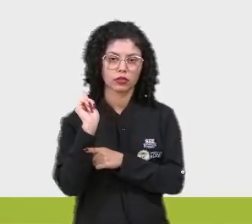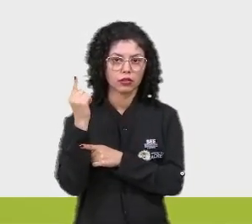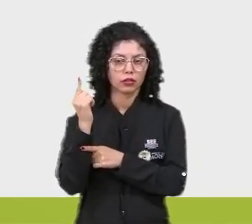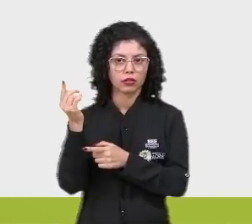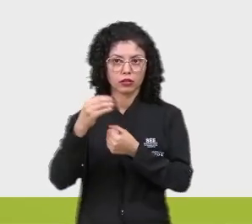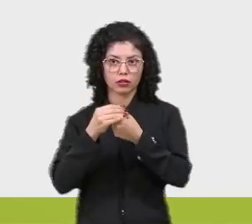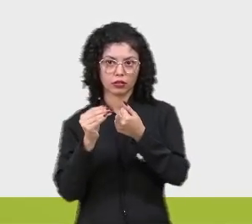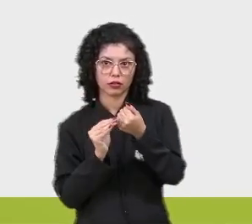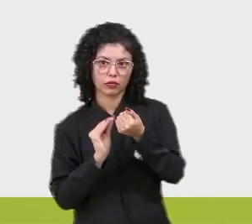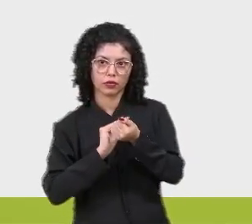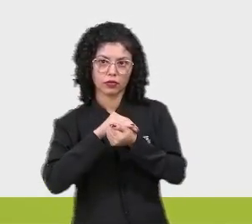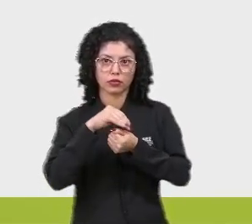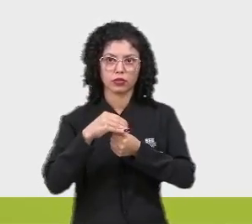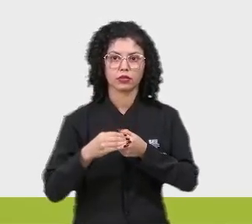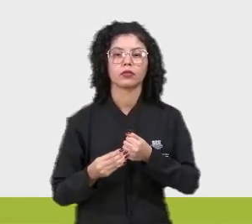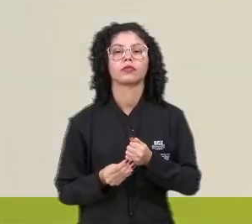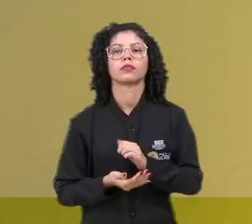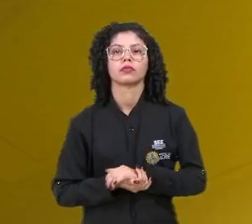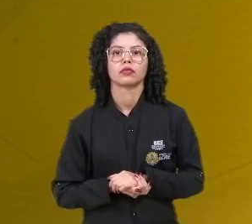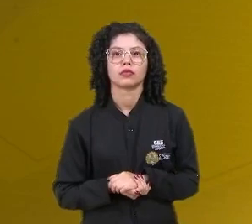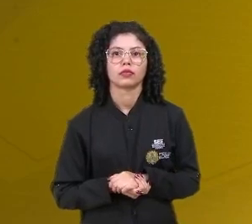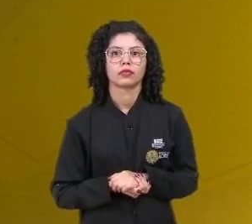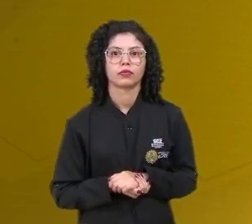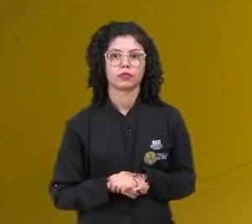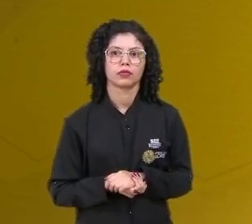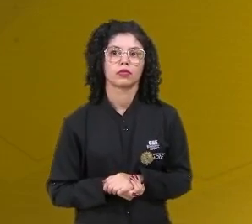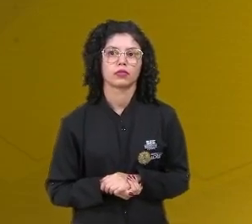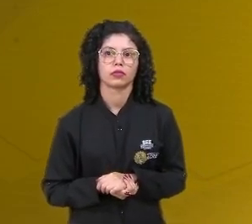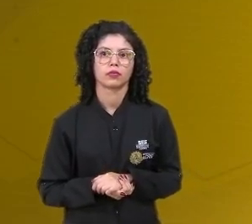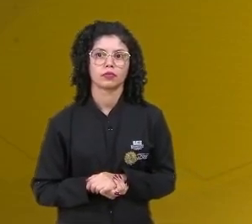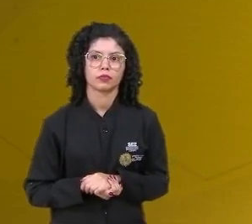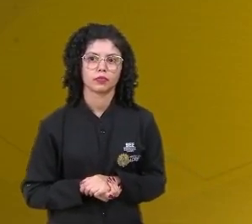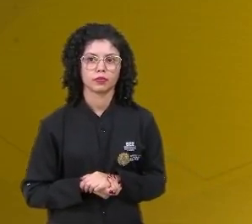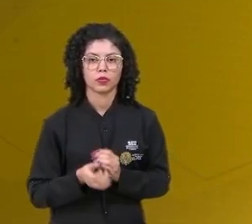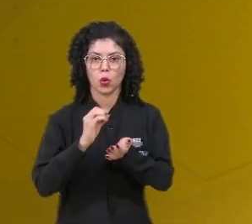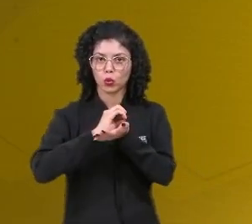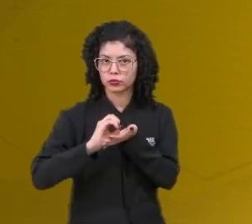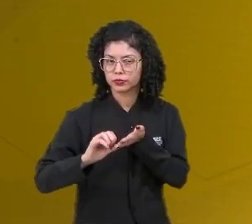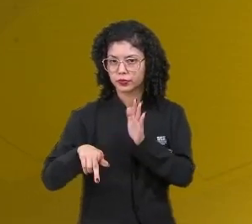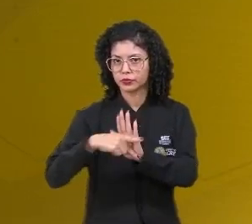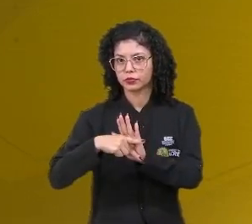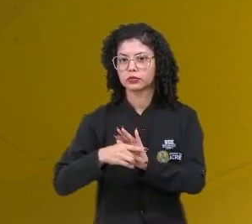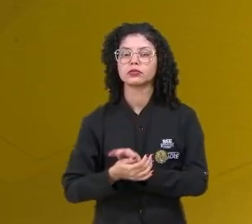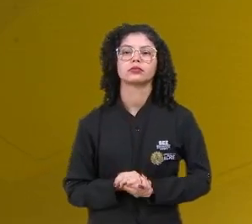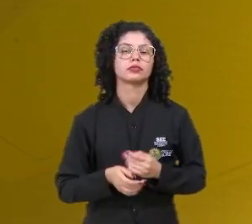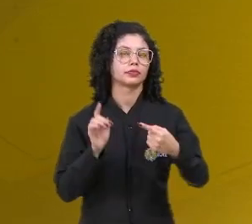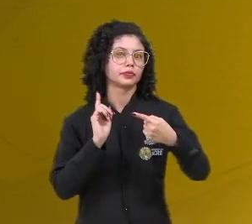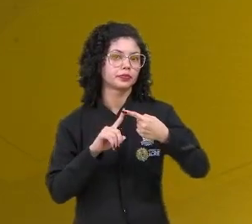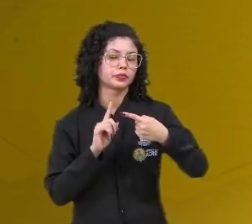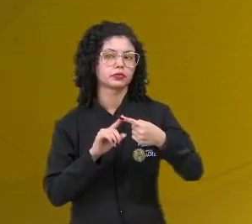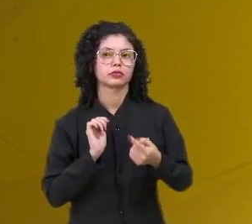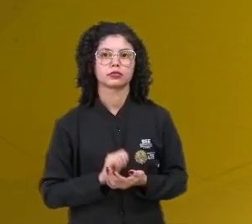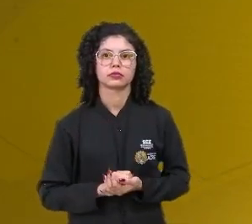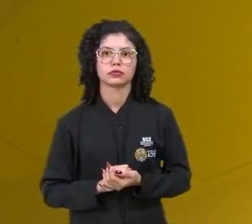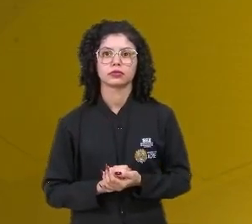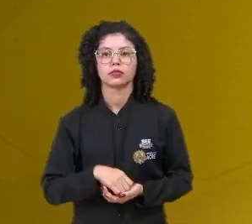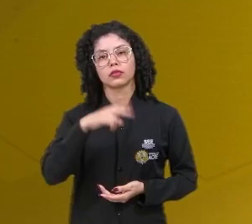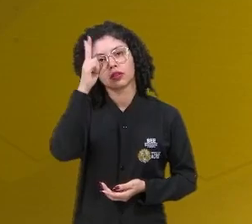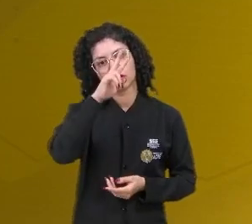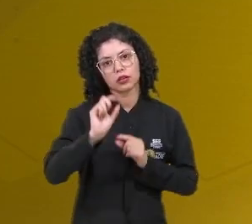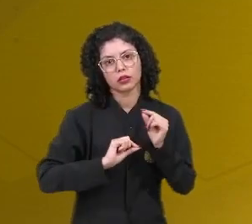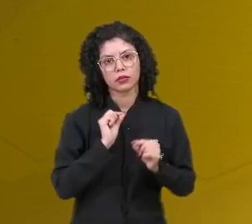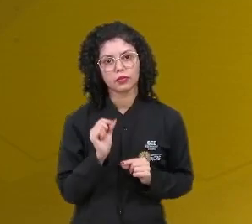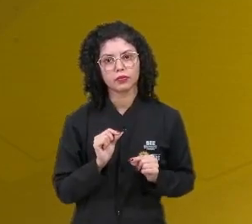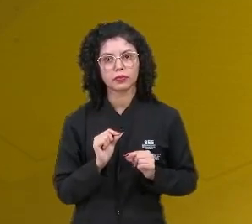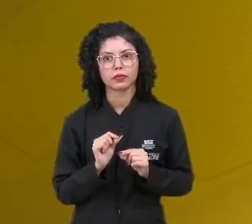da molécula de elementos orgânicos, tá? Primeiro passo, devemos lembrar